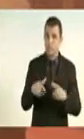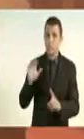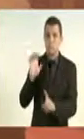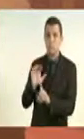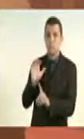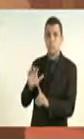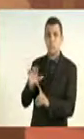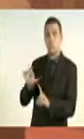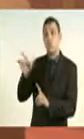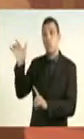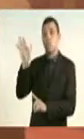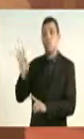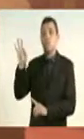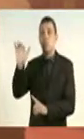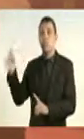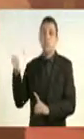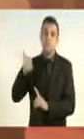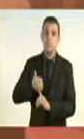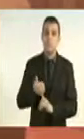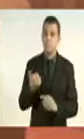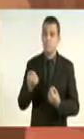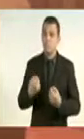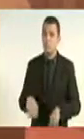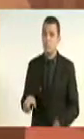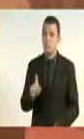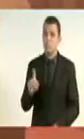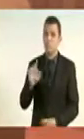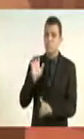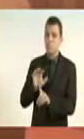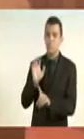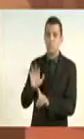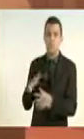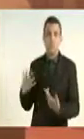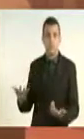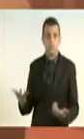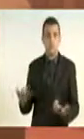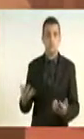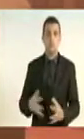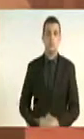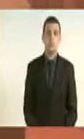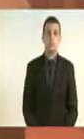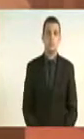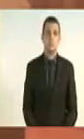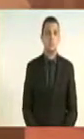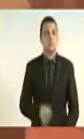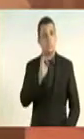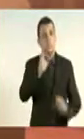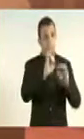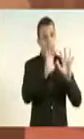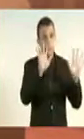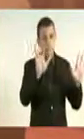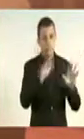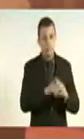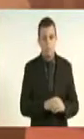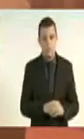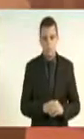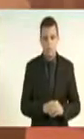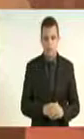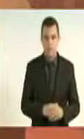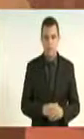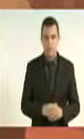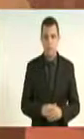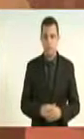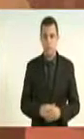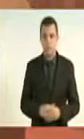em relação à legalidade dos atos praticados pela... Deputado, só para esclarecer a questão do deputado Eduardo